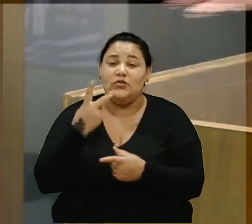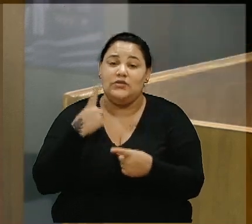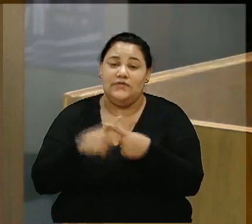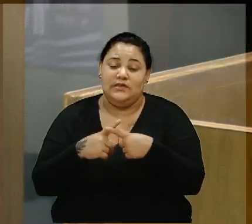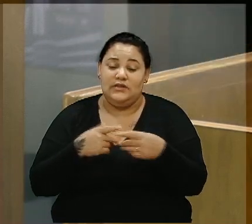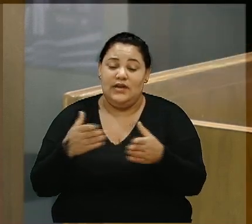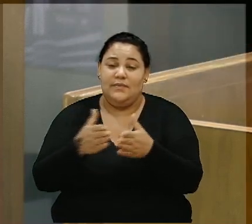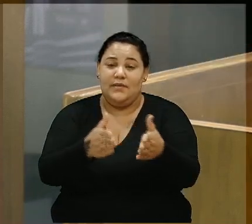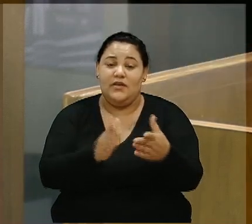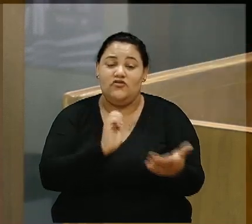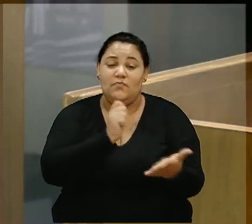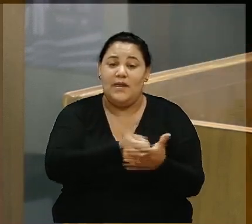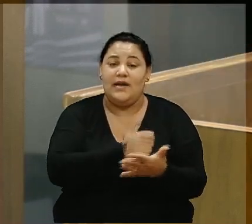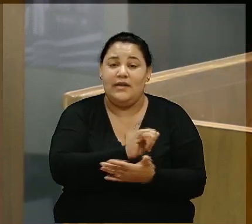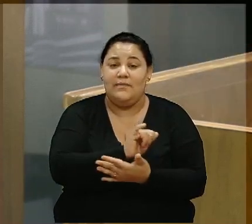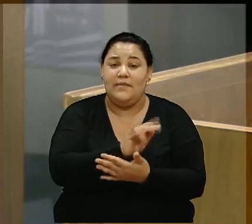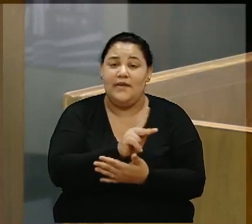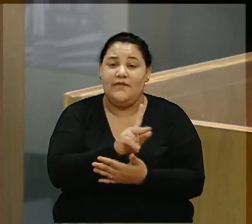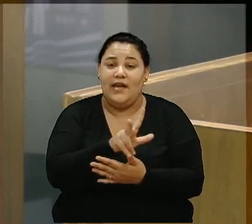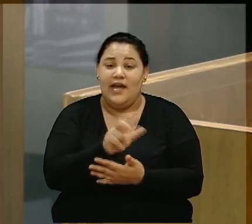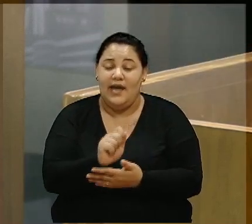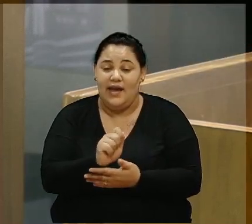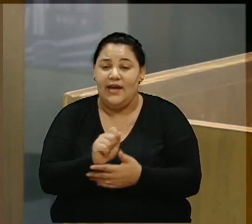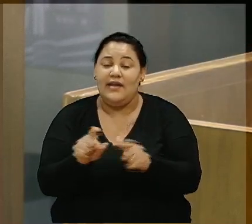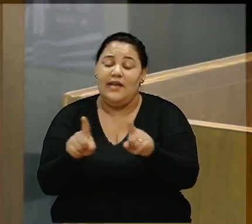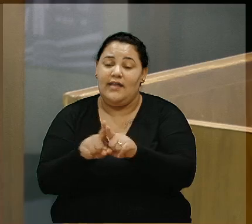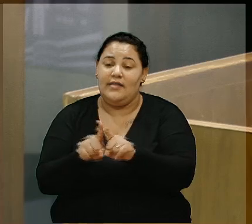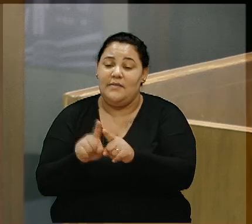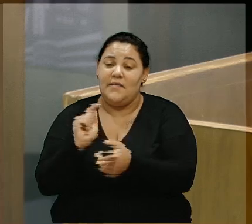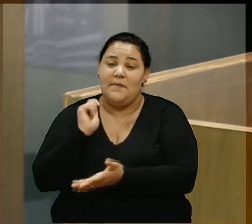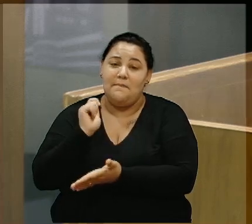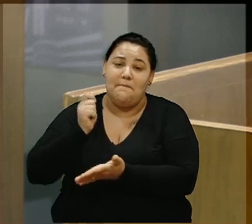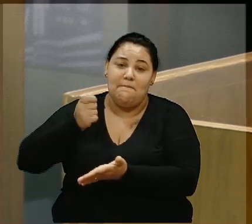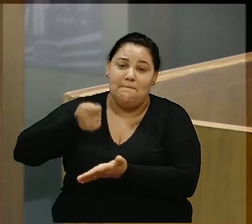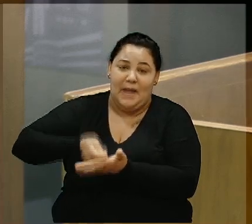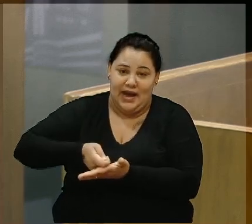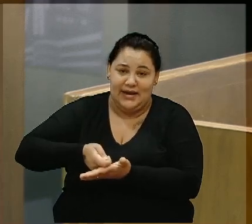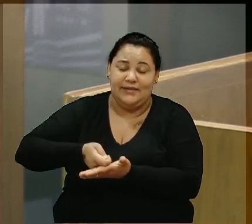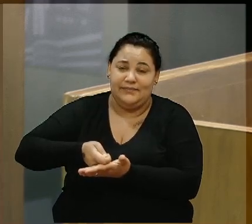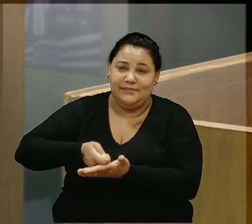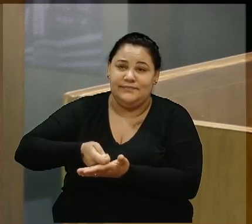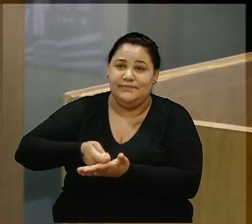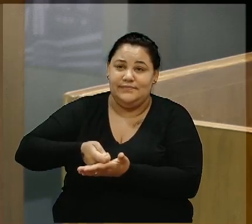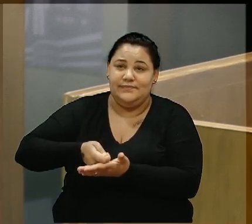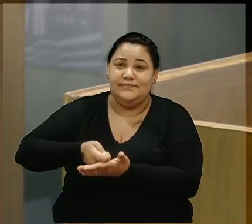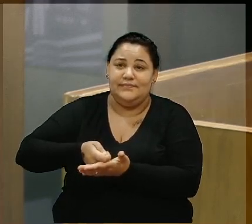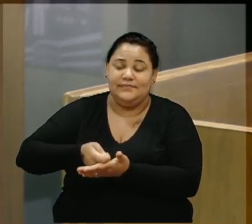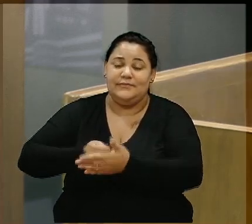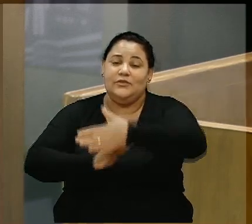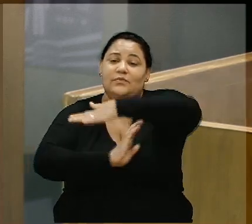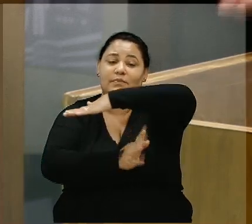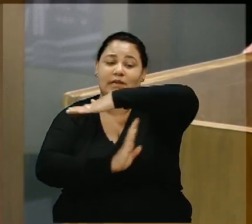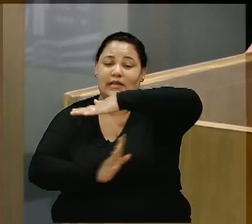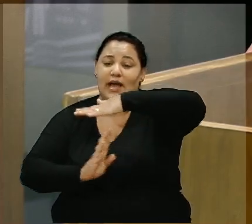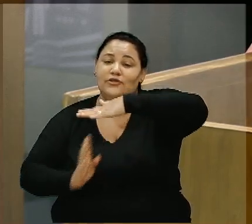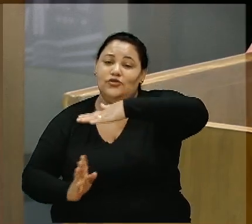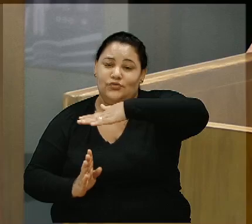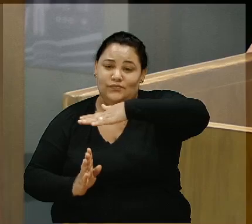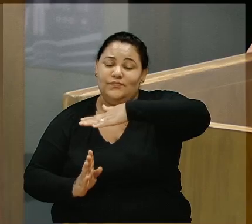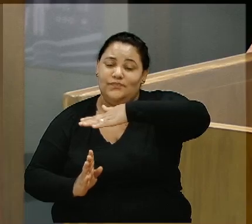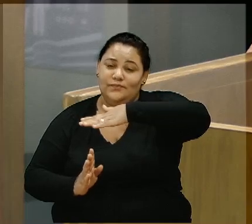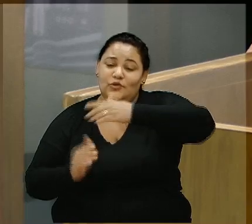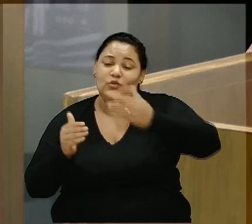gente paga o IPVA e também paga a questão dos pedágios por onde a gente